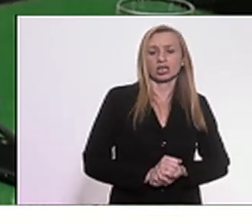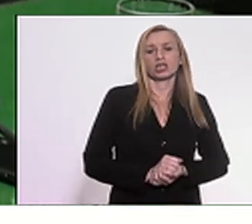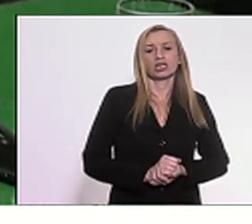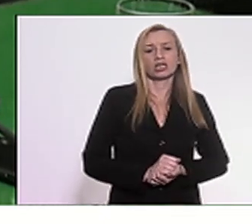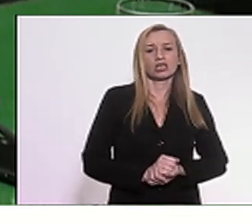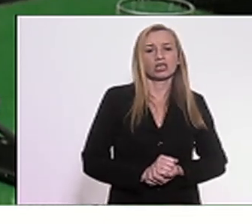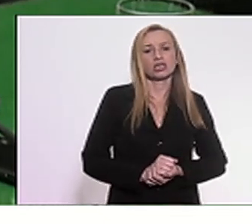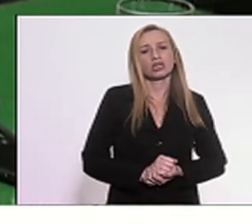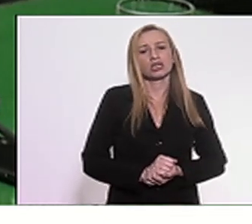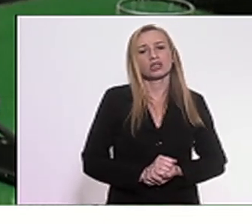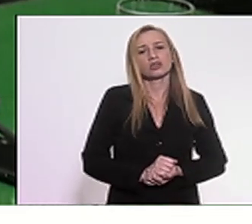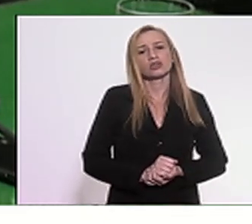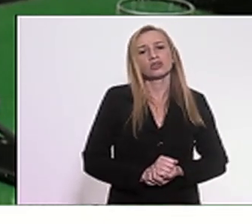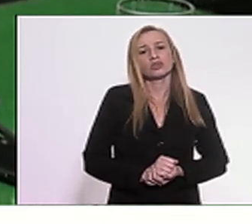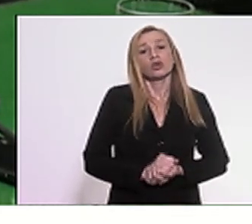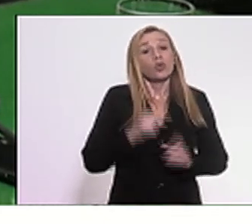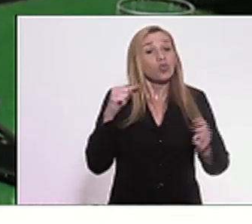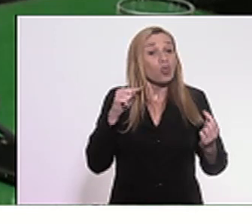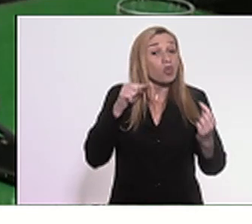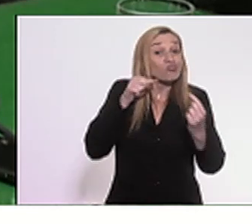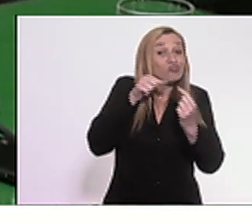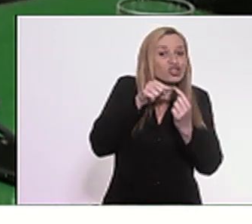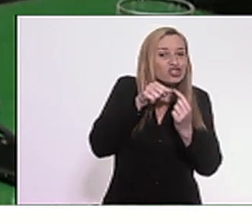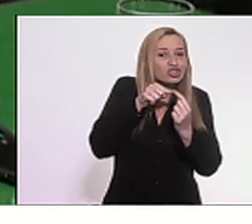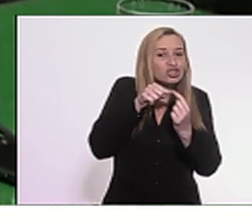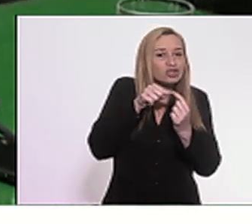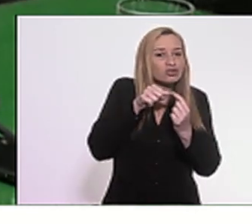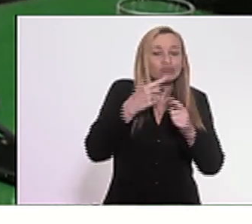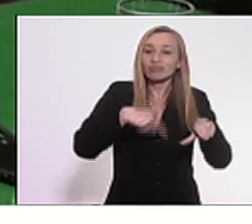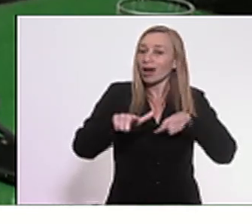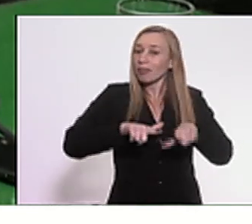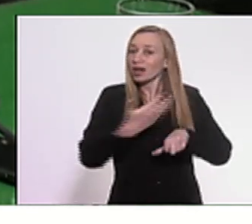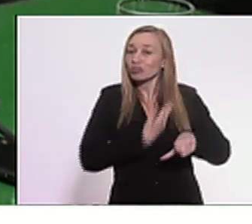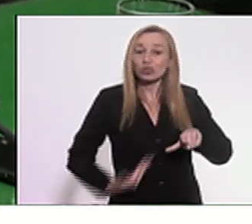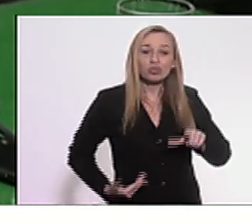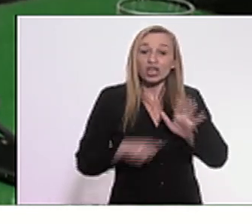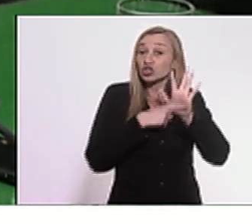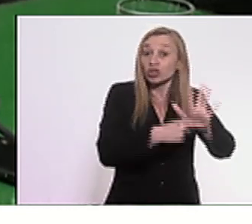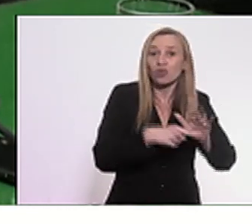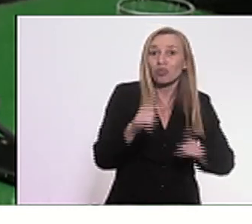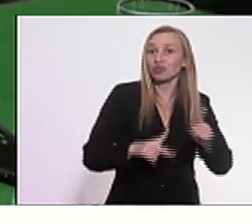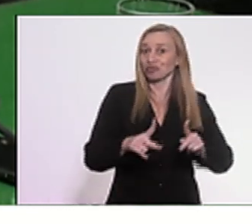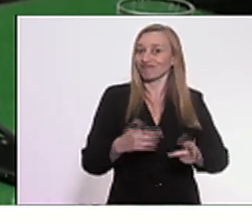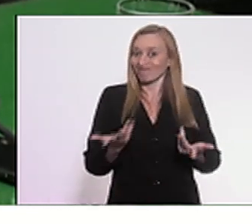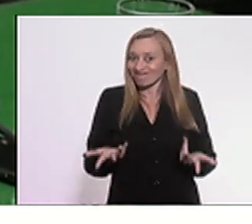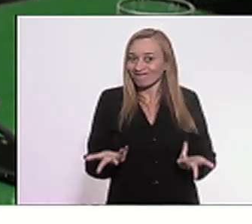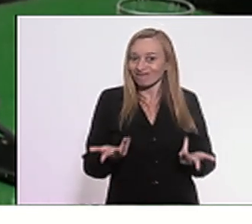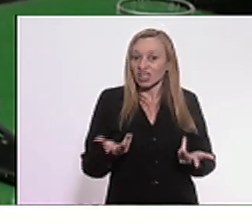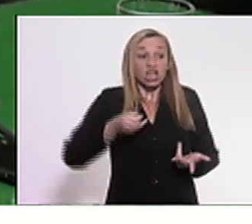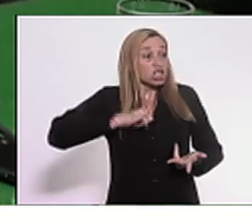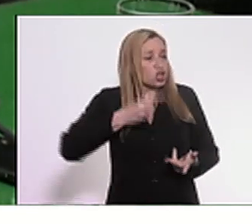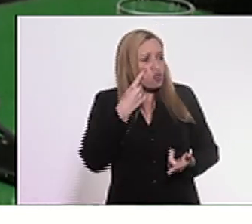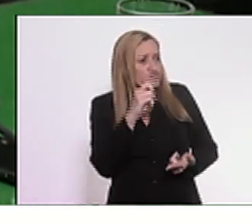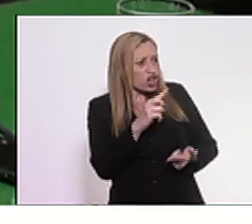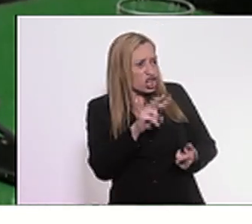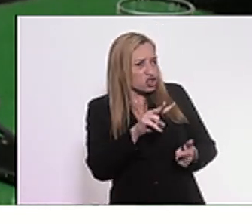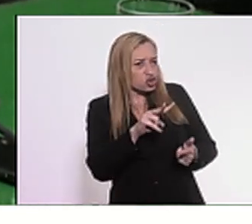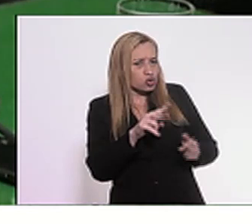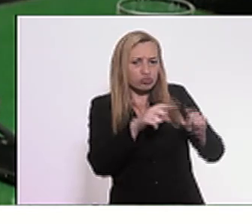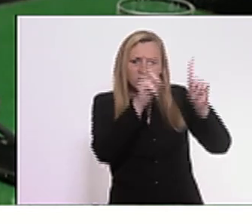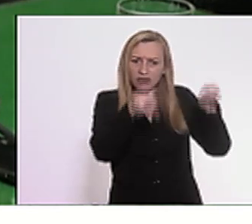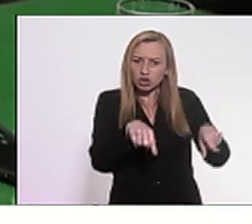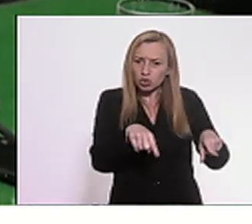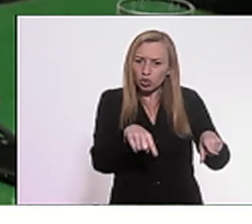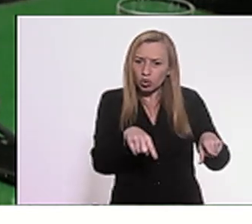ponta, né, o objetivo do serviço público, que é atender a população. Né? Se eu vejo um servidor público que não